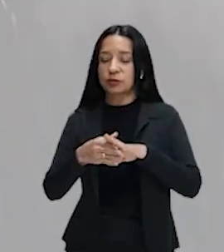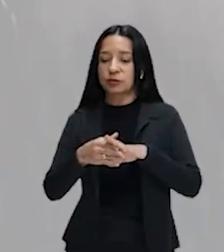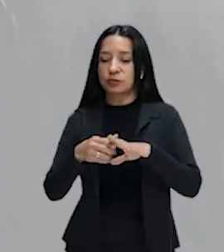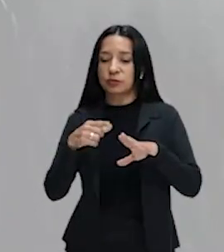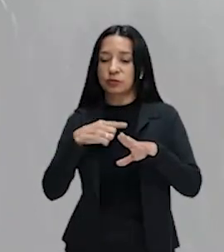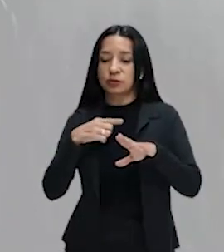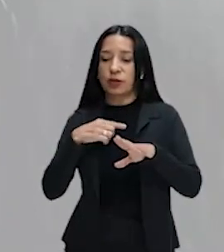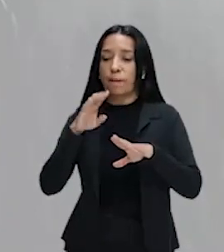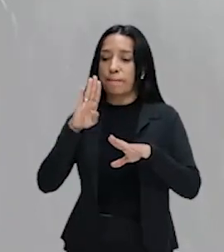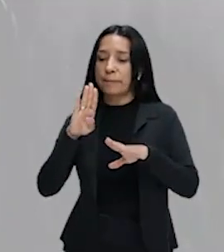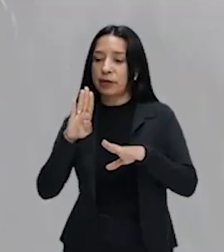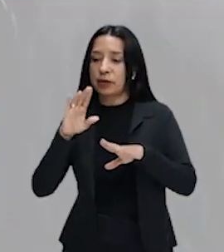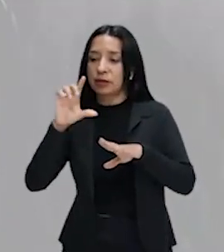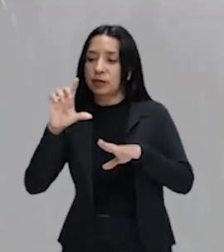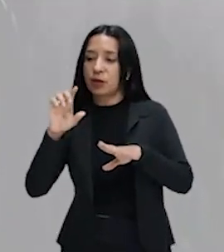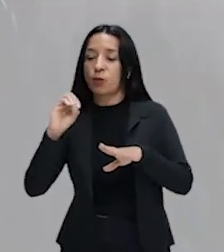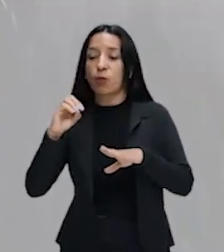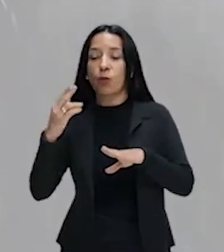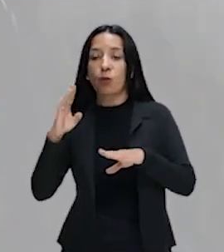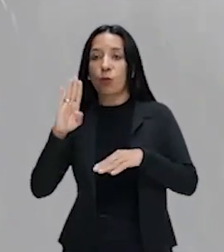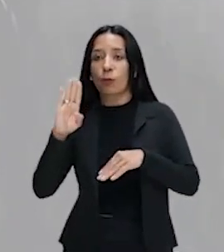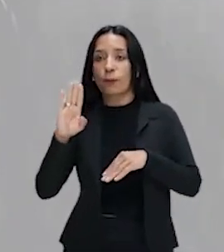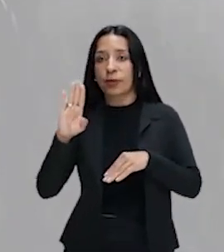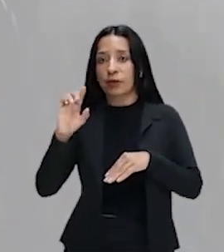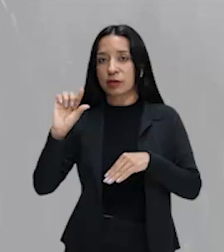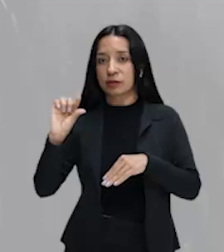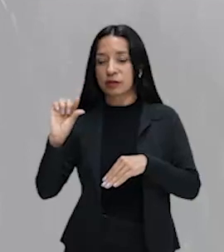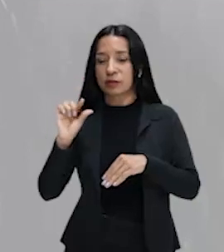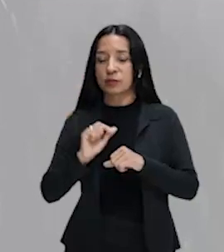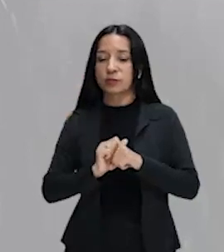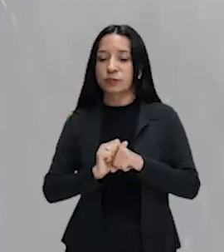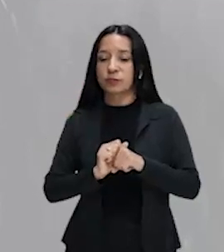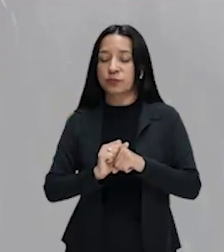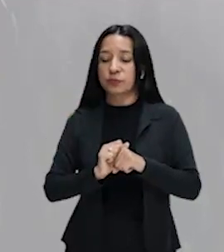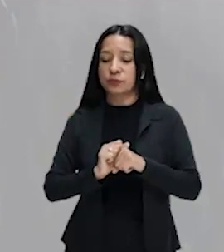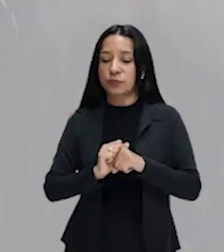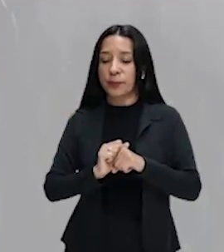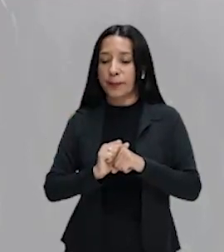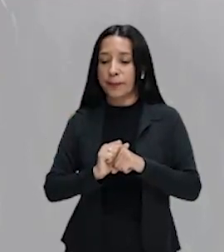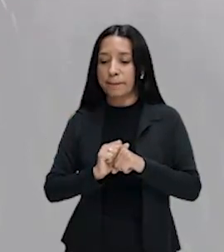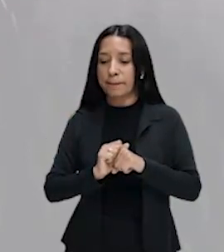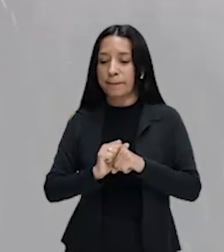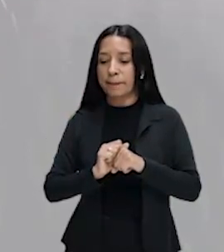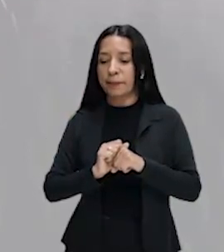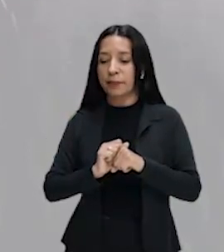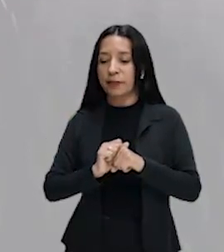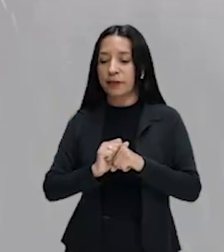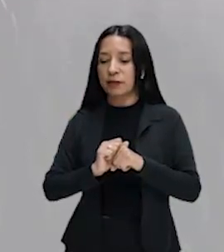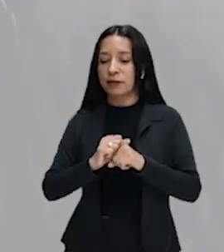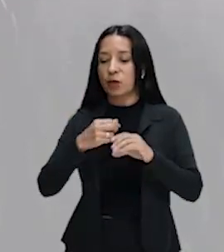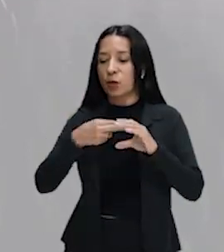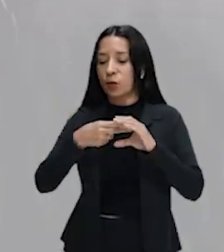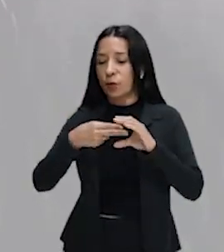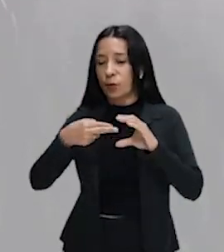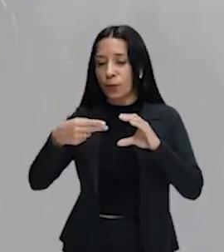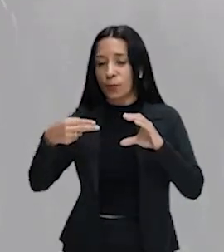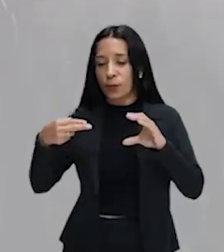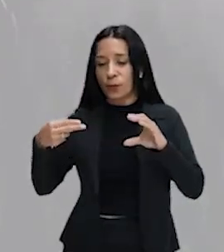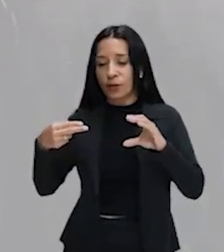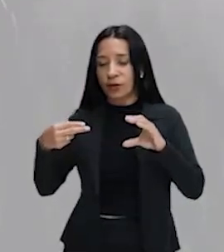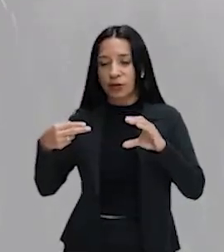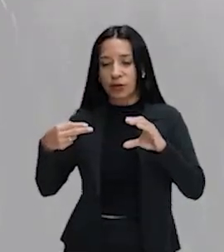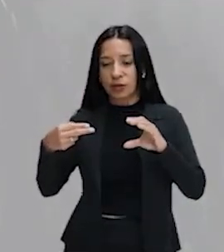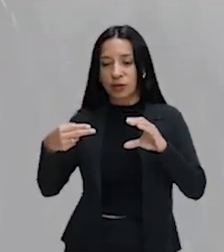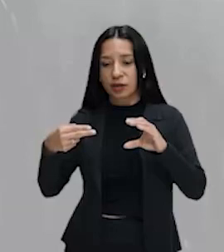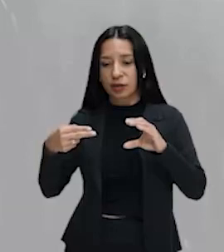alelo Bzão ou Bzinho, certo? E o alelo Ezinho impede a deposição do pigmento preto. Então, aqui,